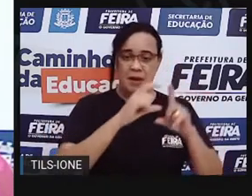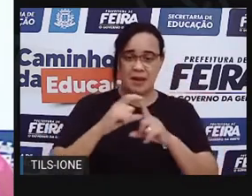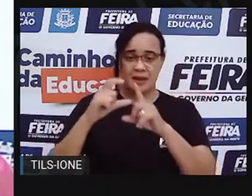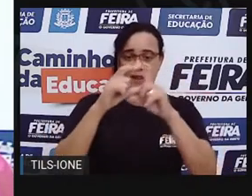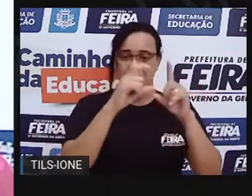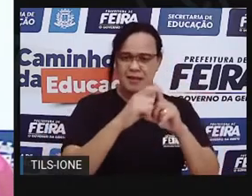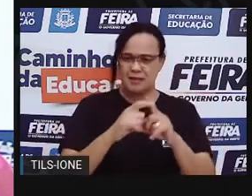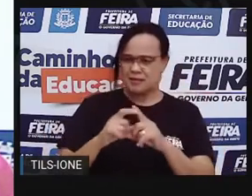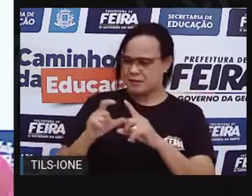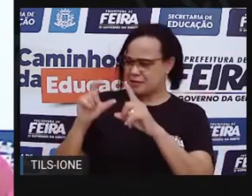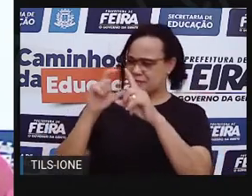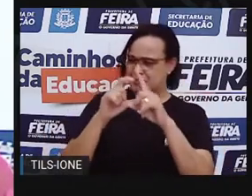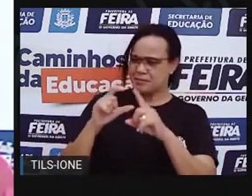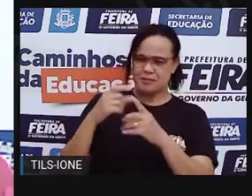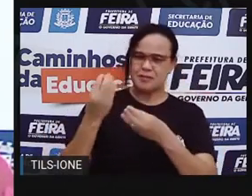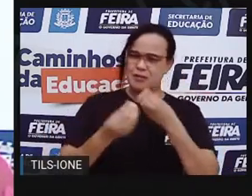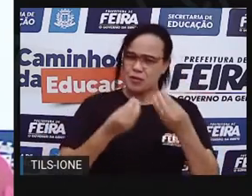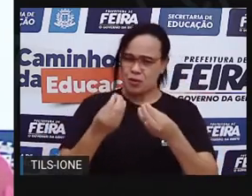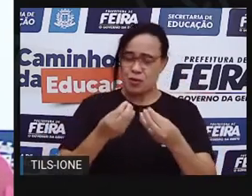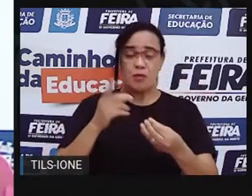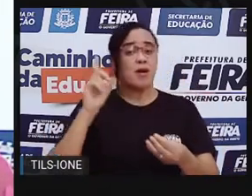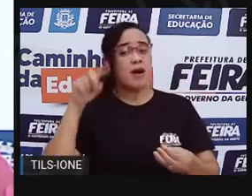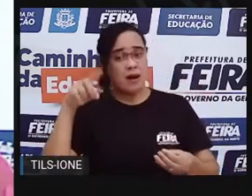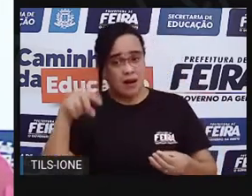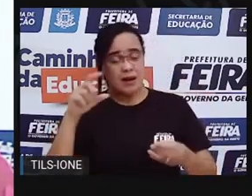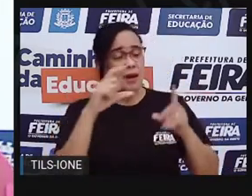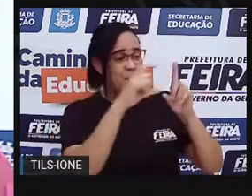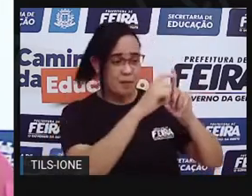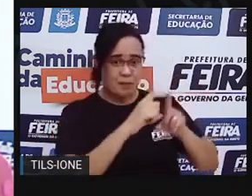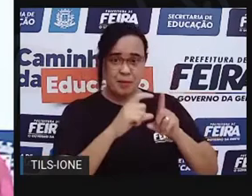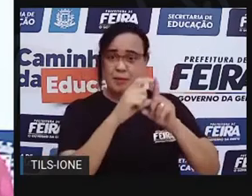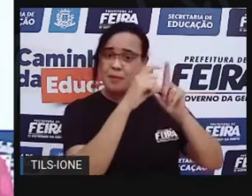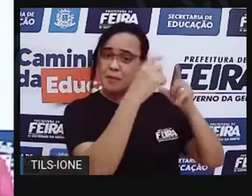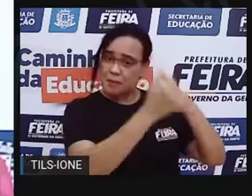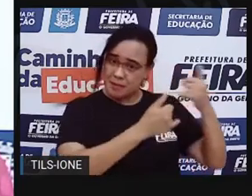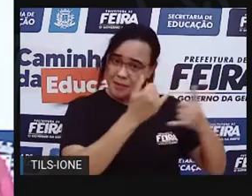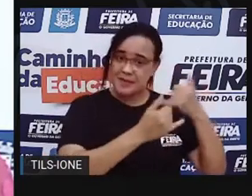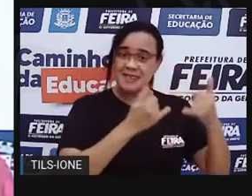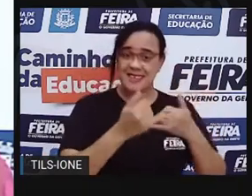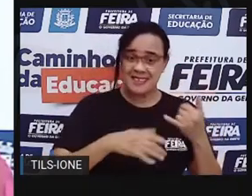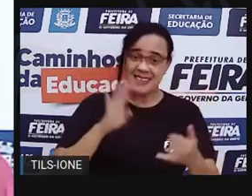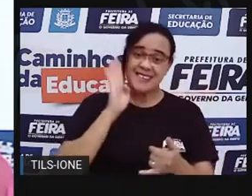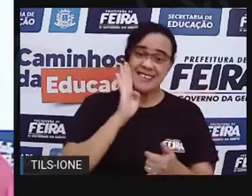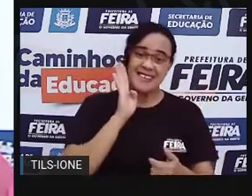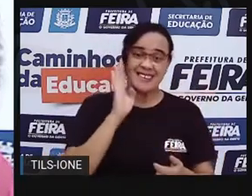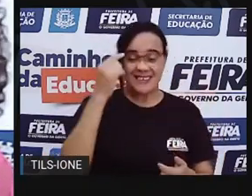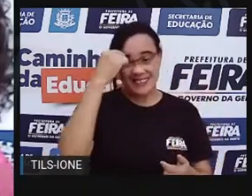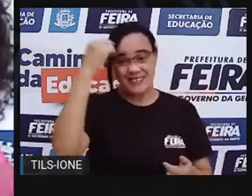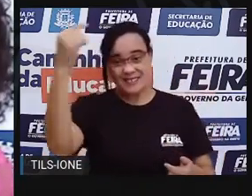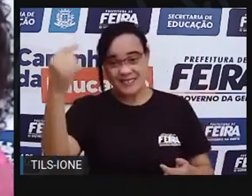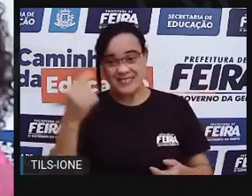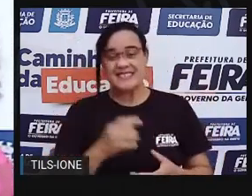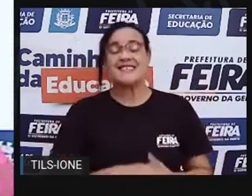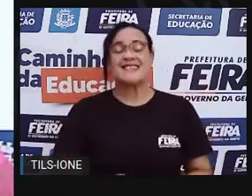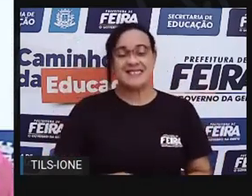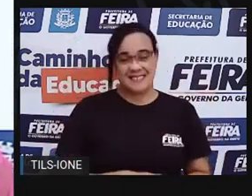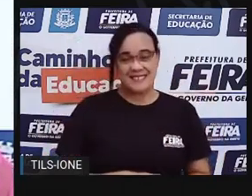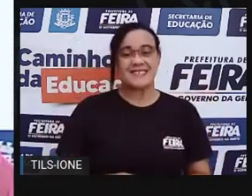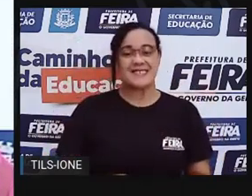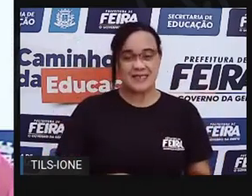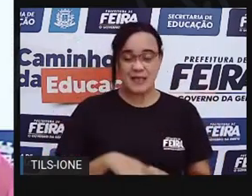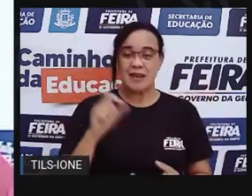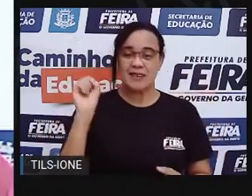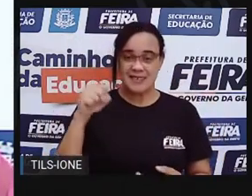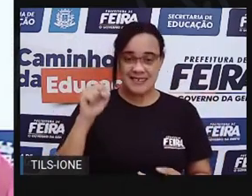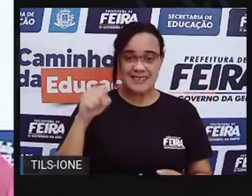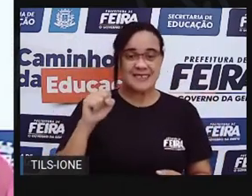Brincar com palavras? É, sabia que dá para brincar com palavras? Que ideia genial! Isso mesmo. Quando